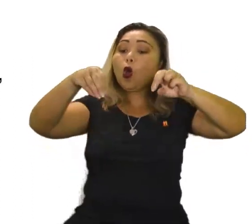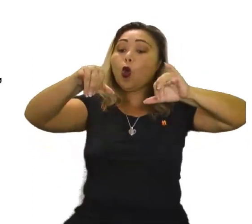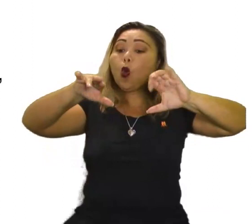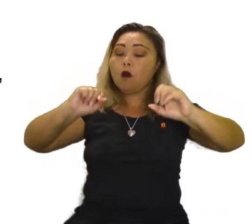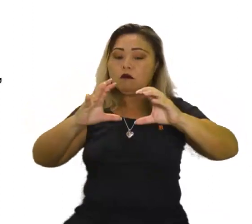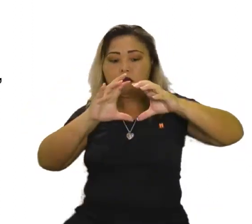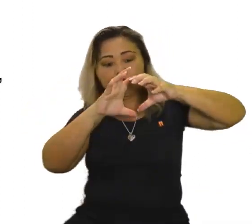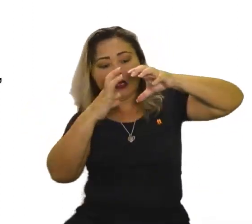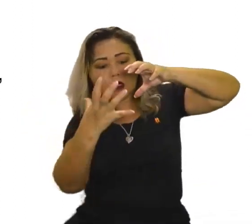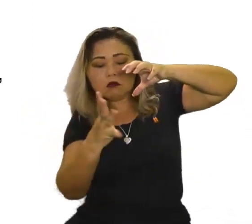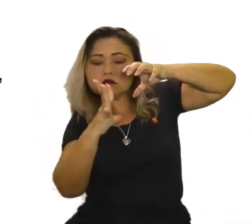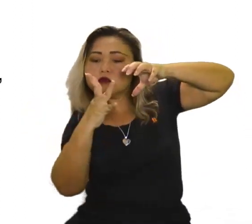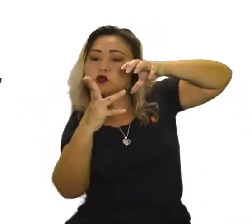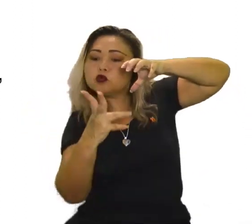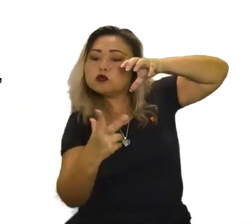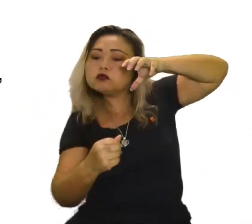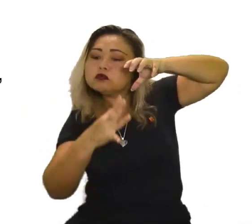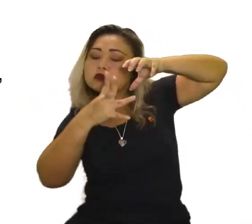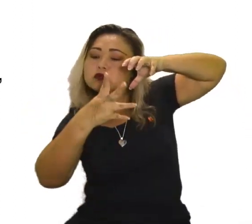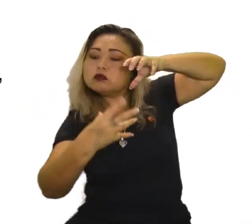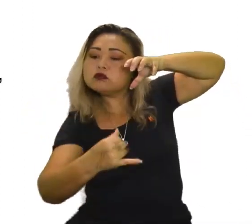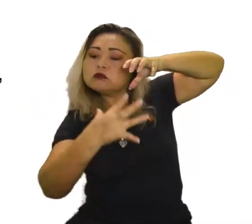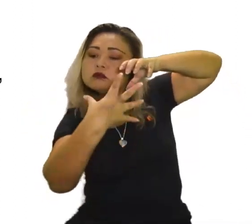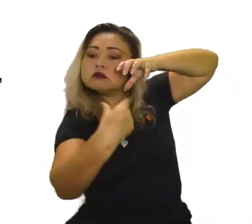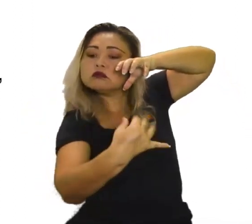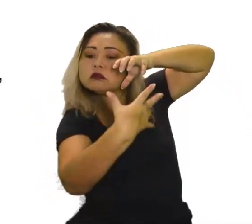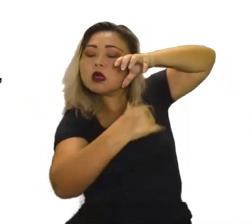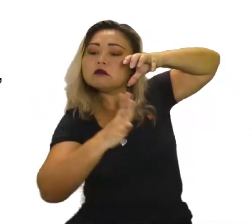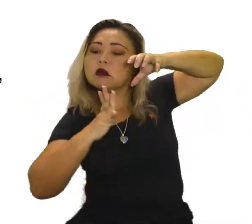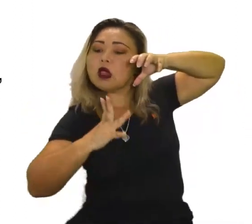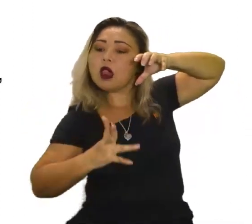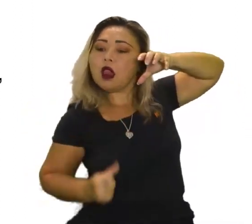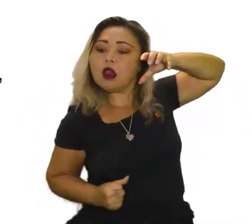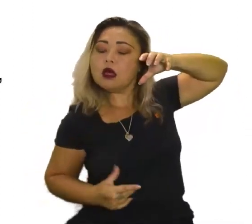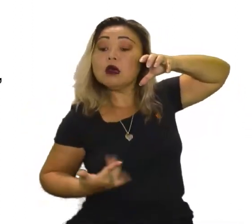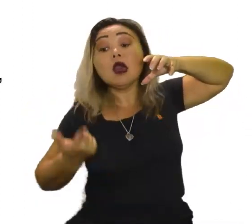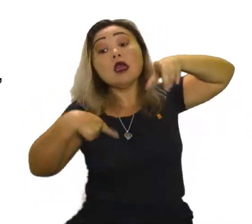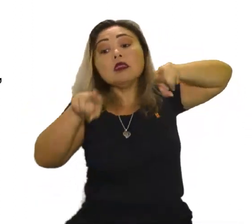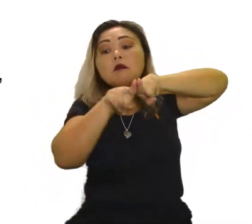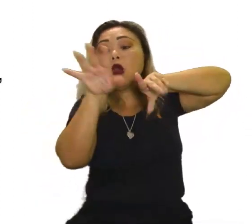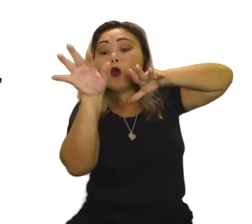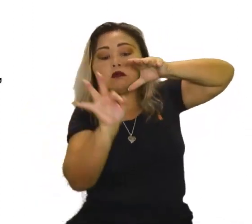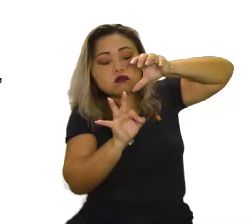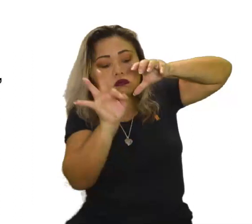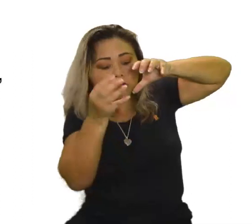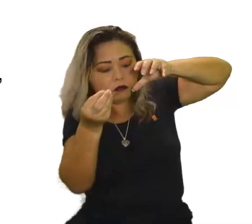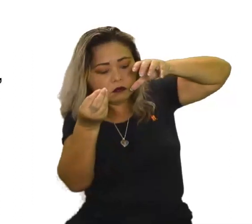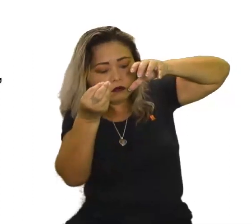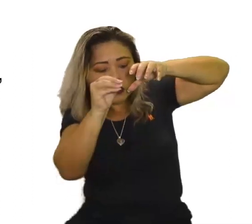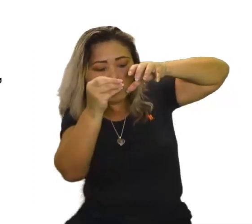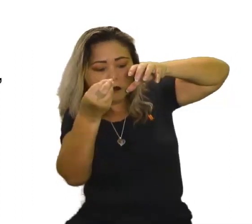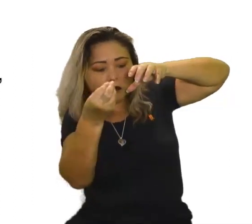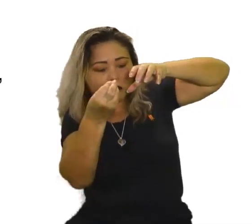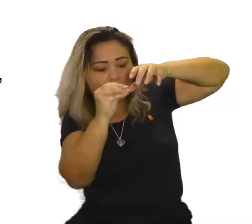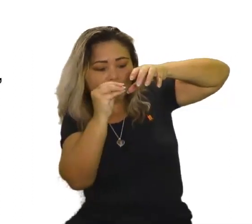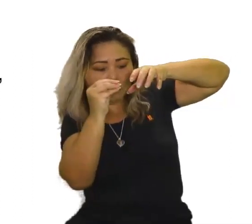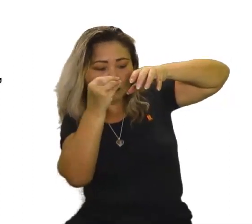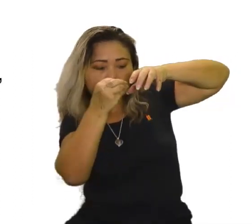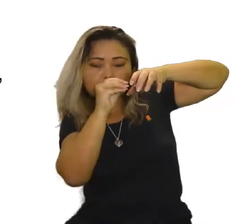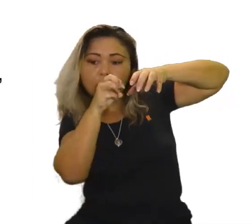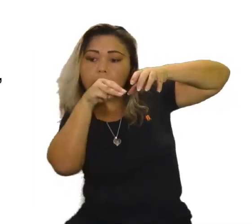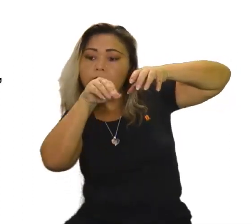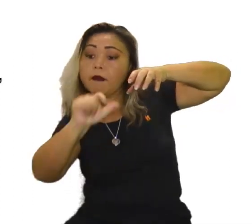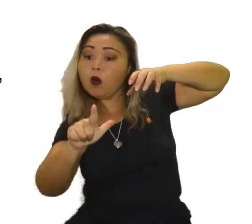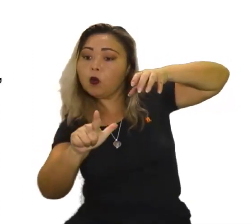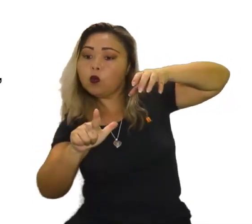que realiza esse processo de higienização, tá? E também a organização dos depósitos de mel, que nós vamos ver